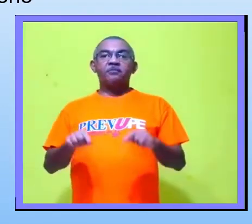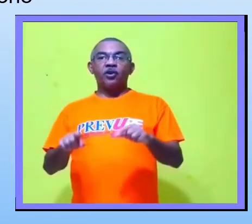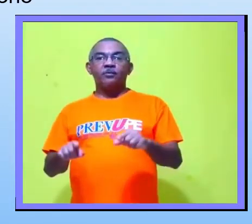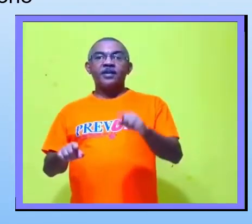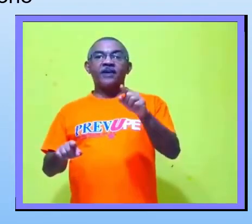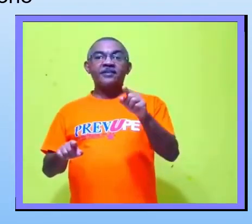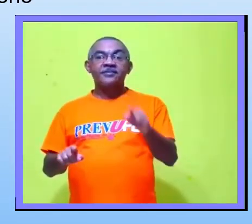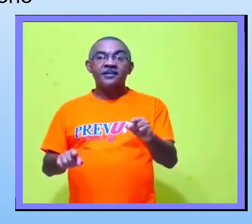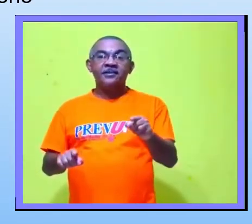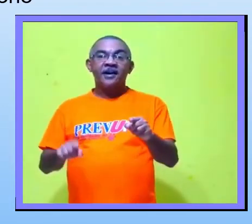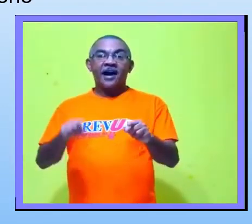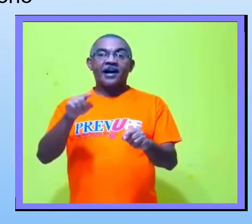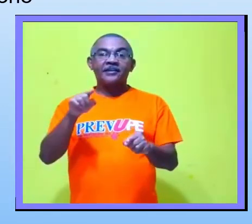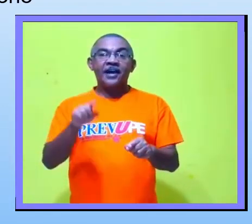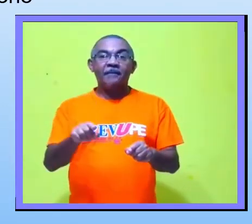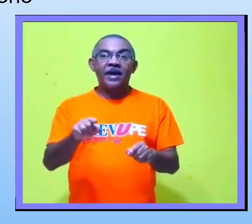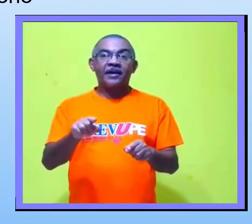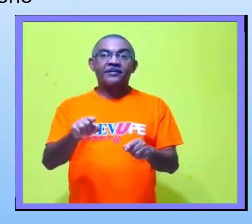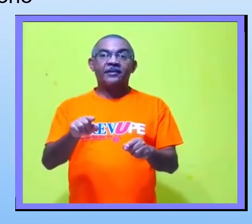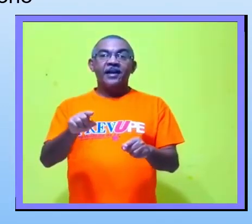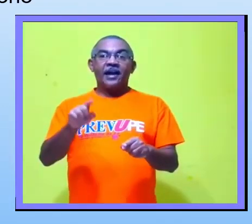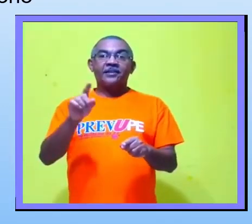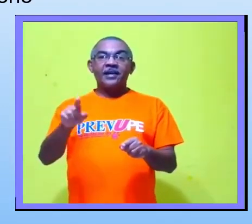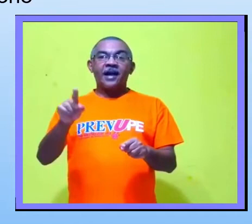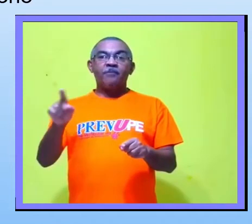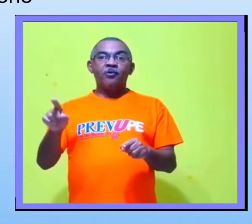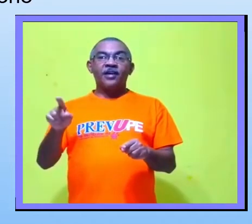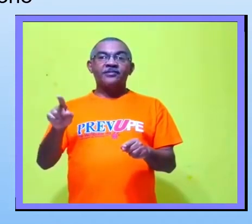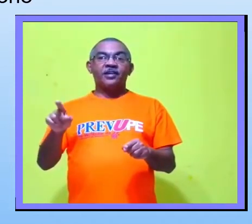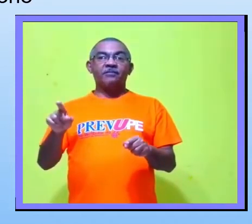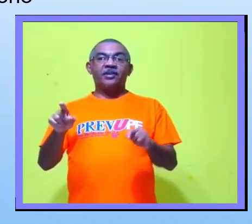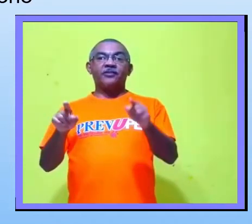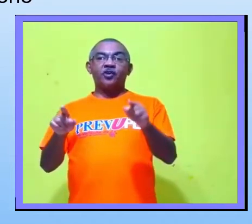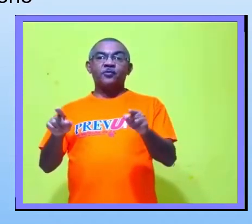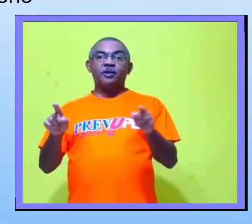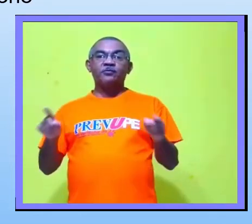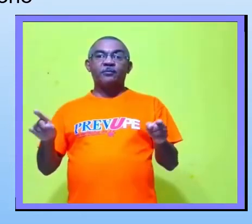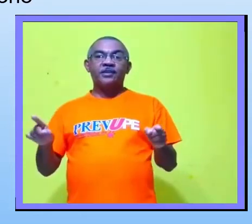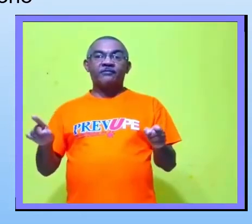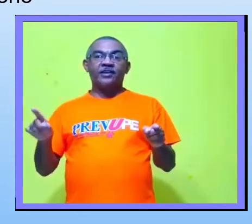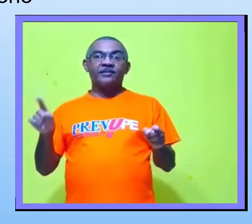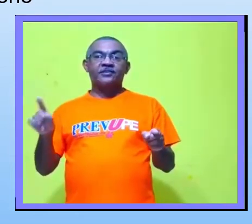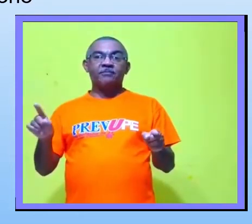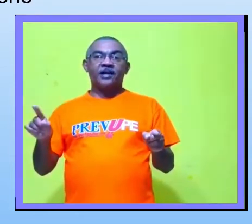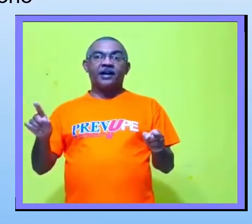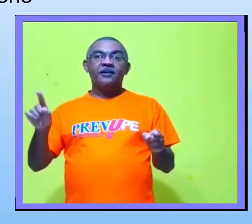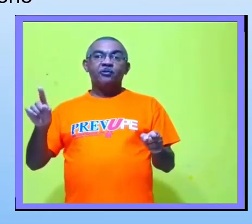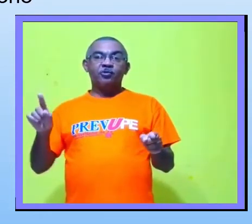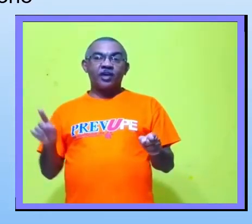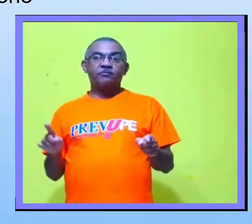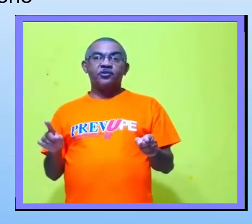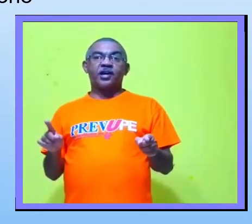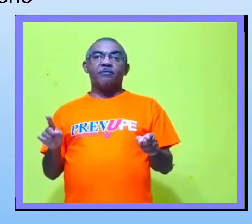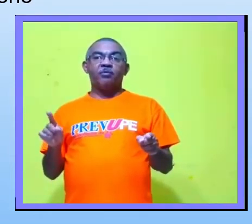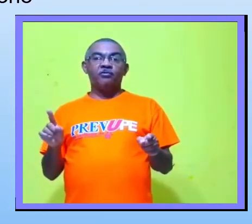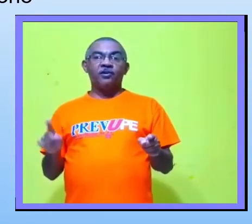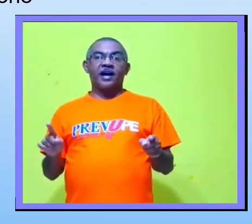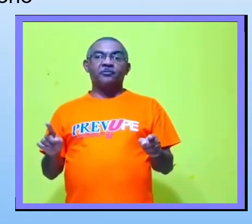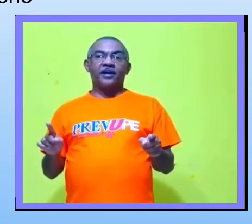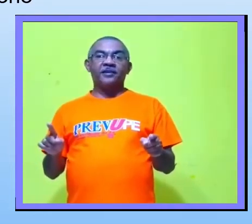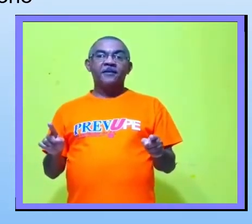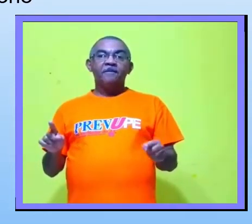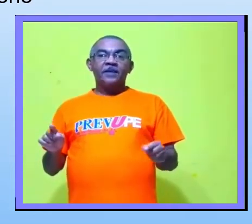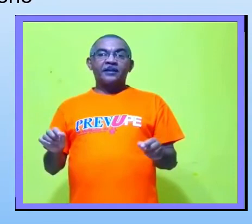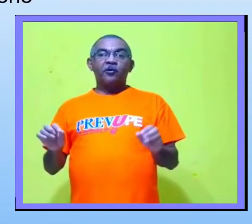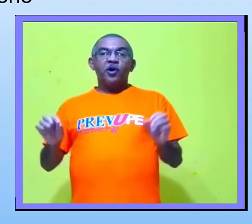Como a gente pode observar, sim, a cadeia aberta, ela tem carbono nas extremidades. Nós podemos observar nas extremidades os átomos de carbono